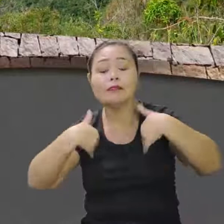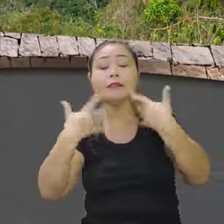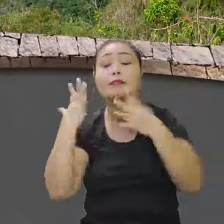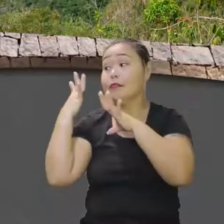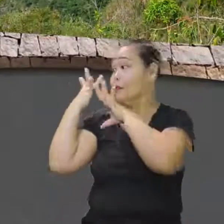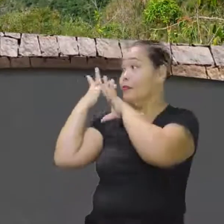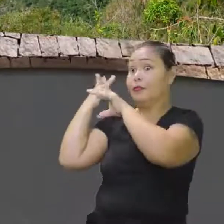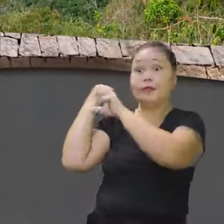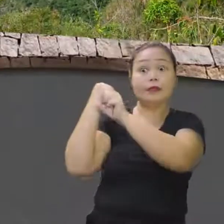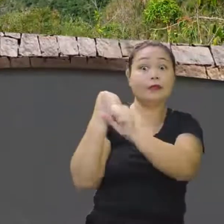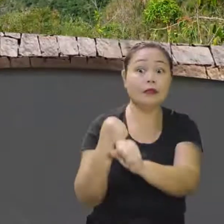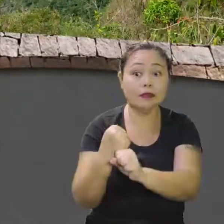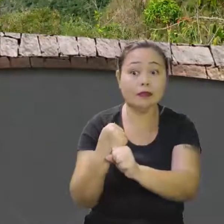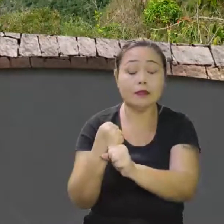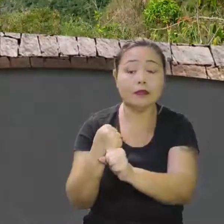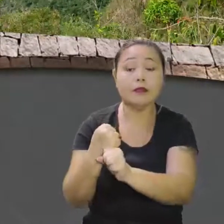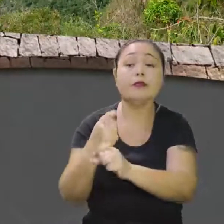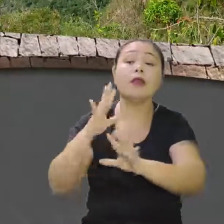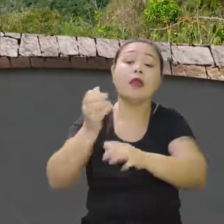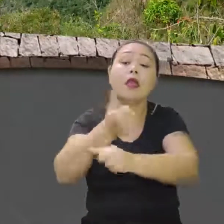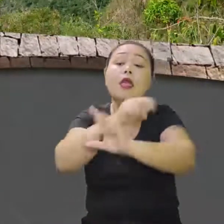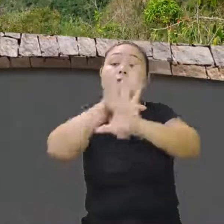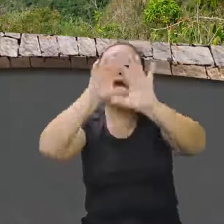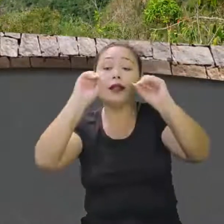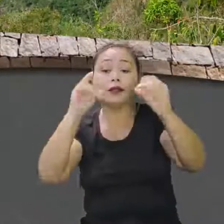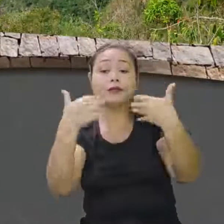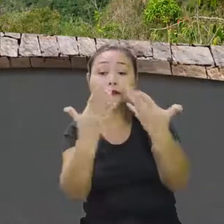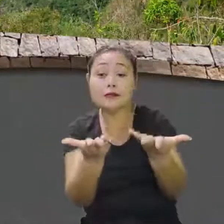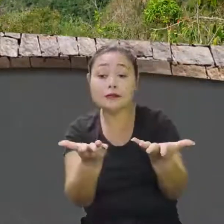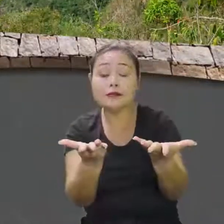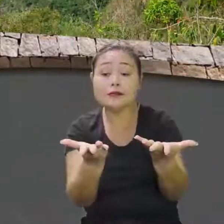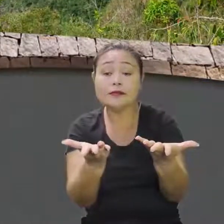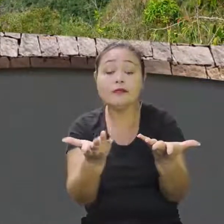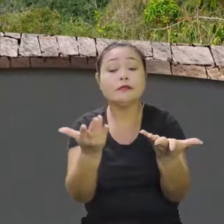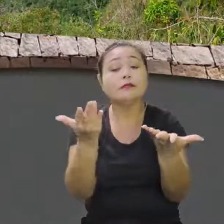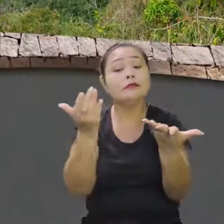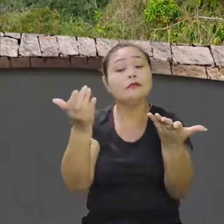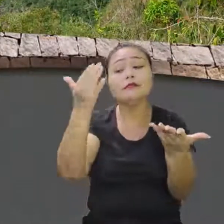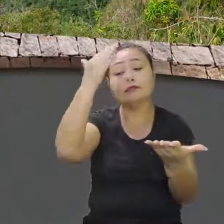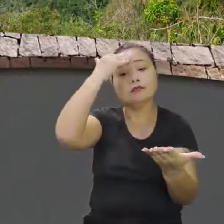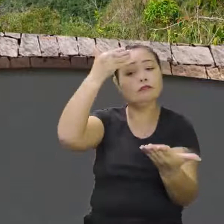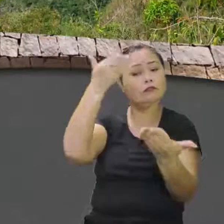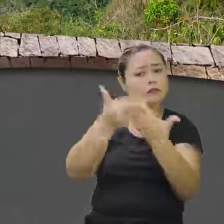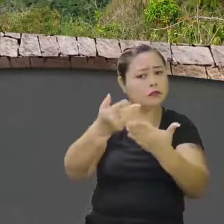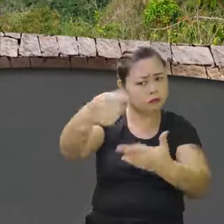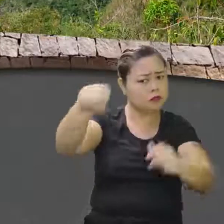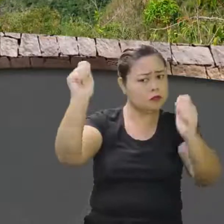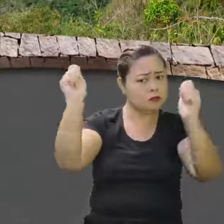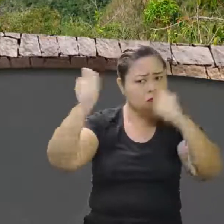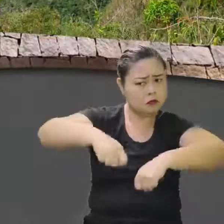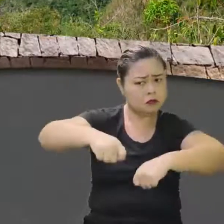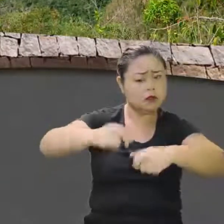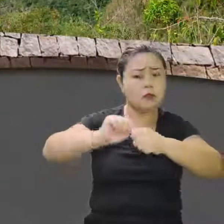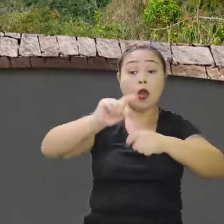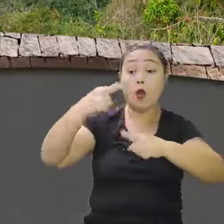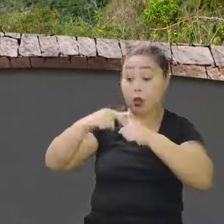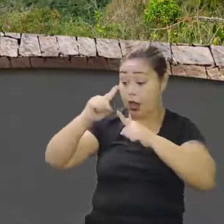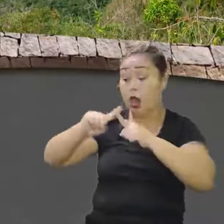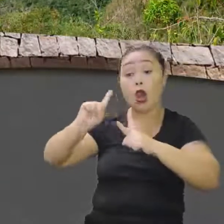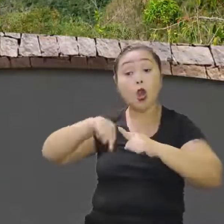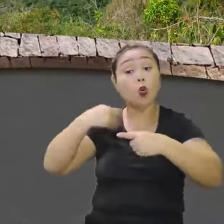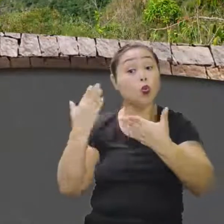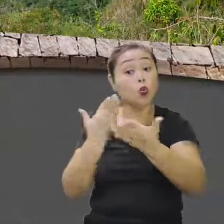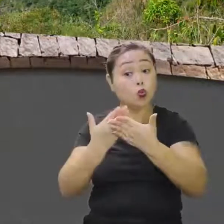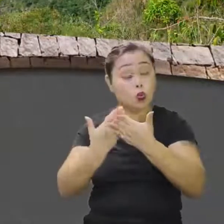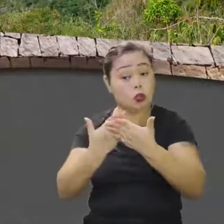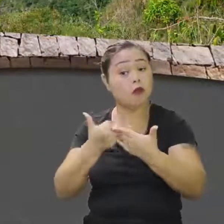revisão. E, claro, eu acredito no seu potencial, porque minhas aulas foram